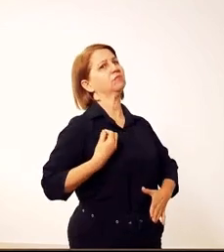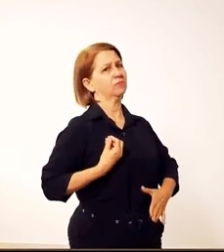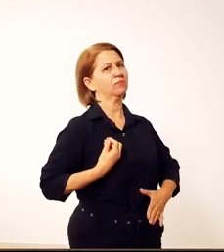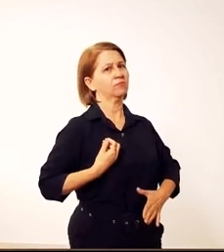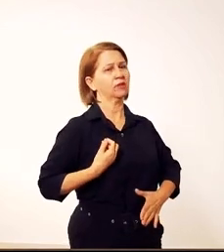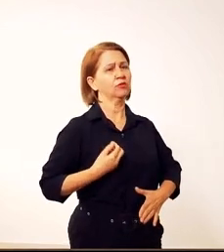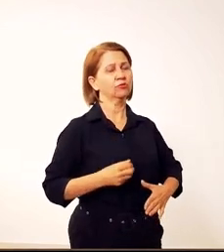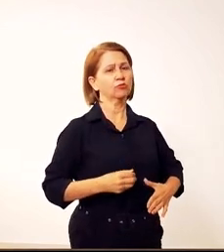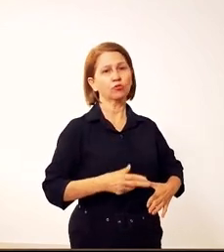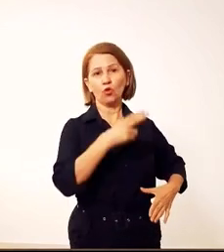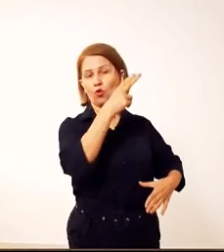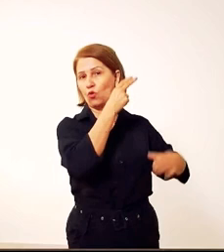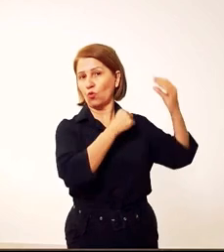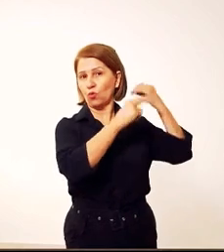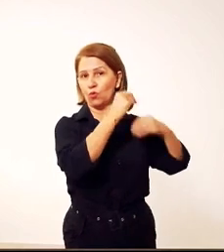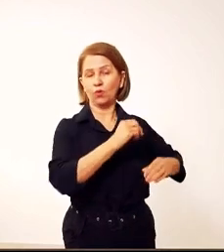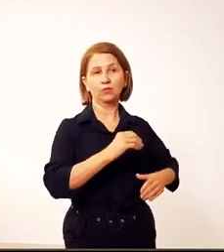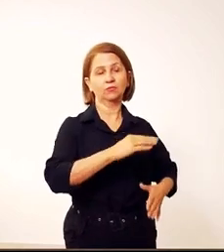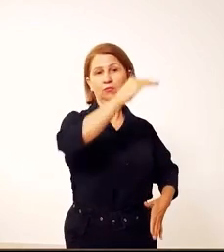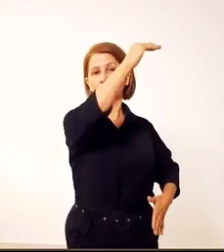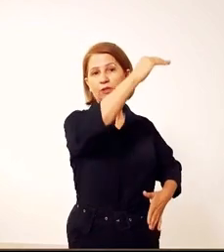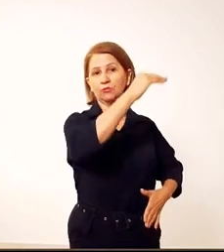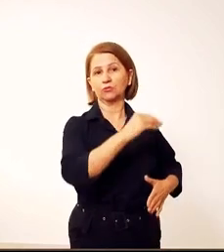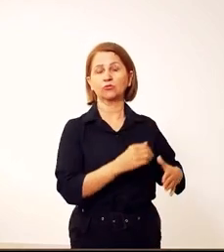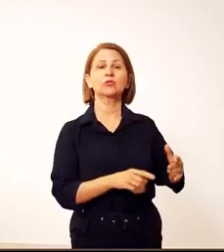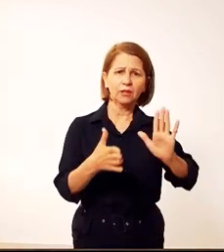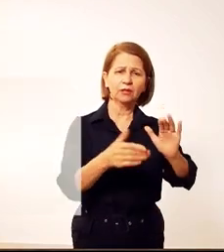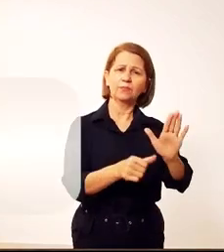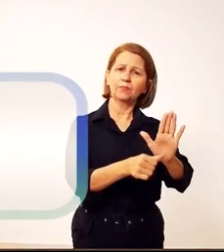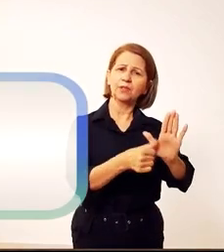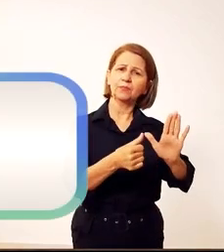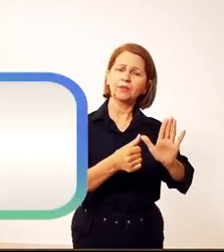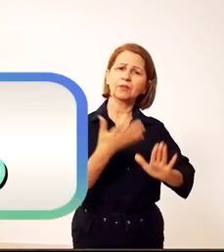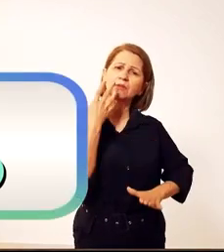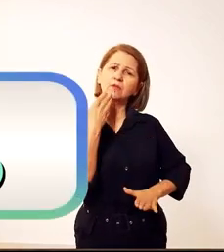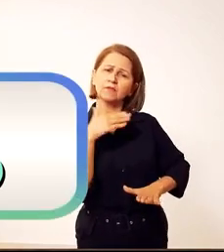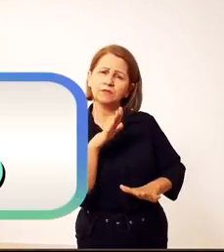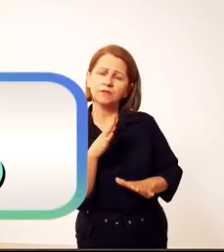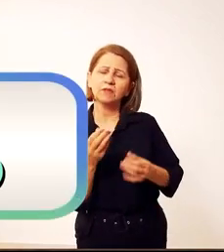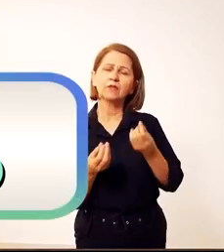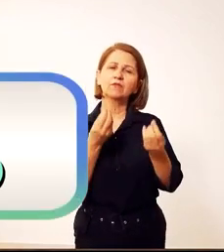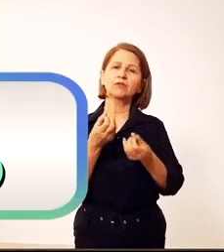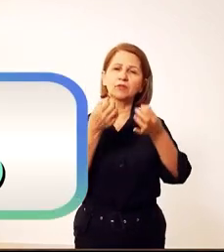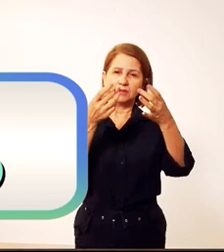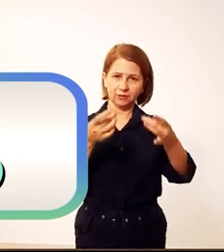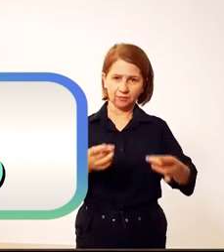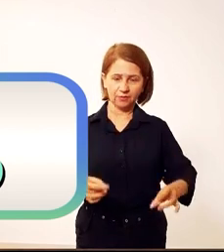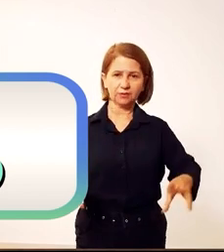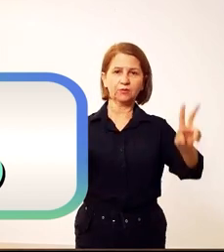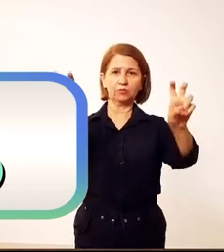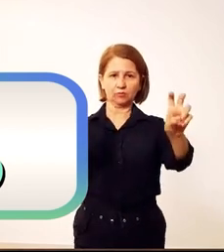que o adulto, o idoso precisa e bate na porta deles. Resta-nos pouco a falar a respeito do